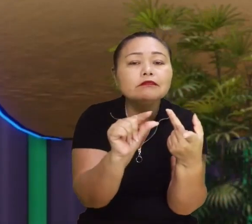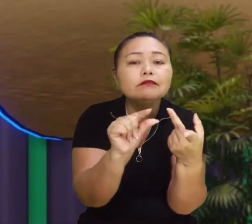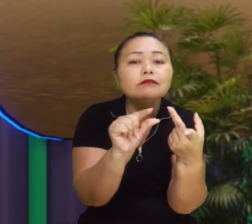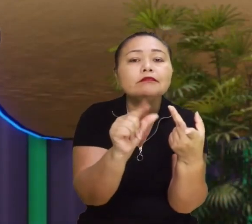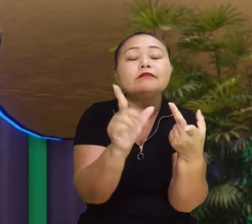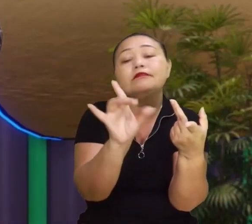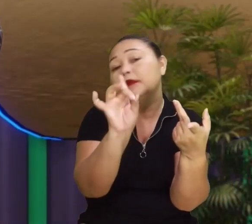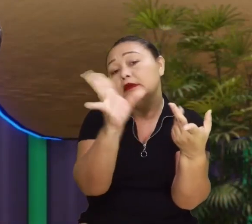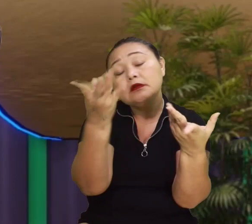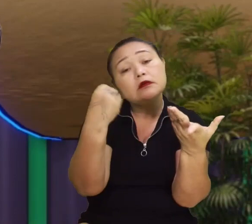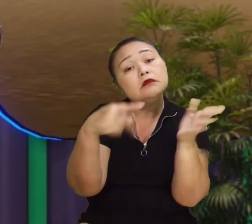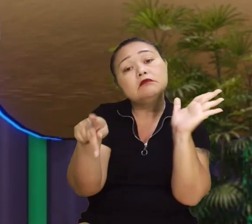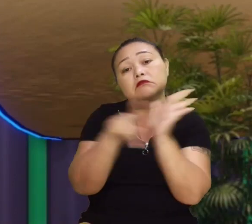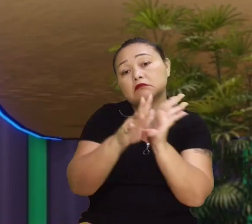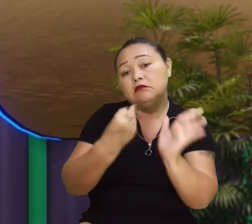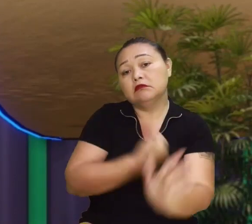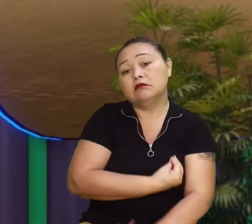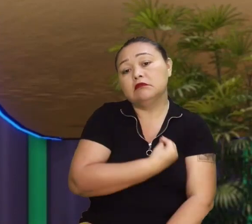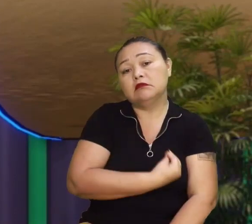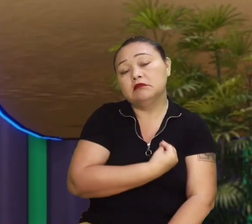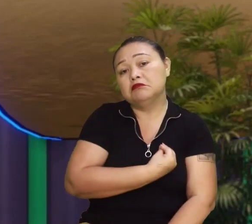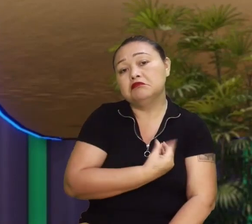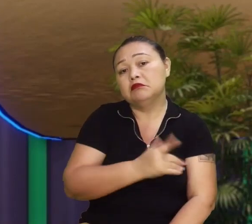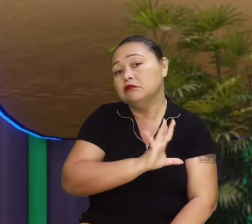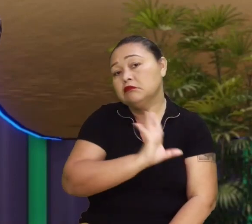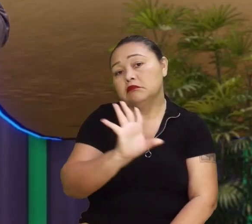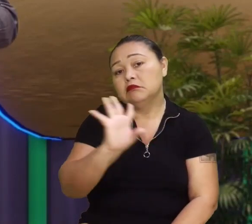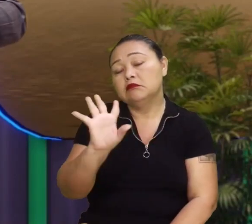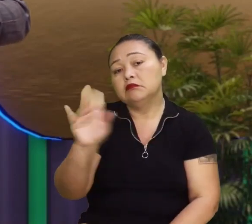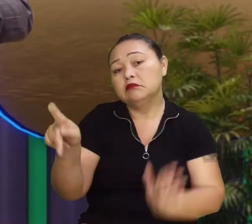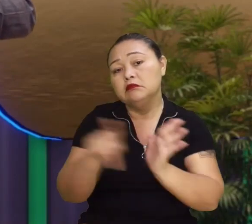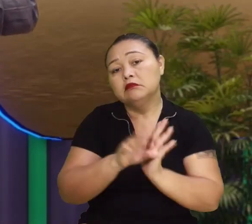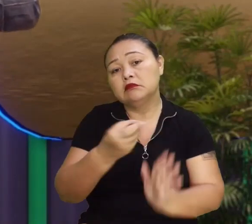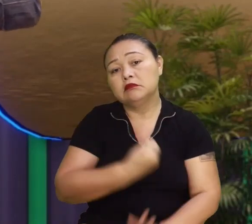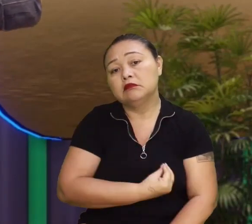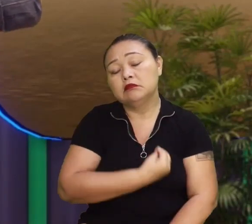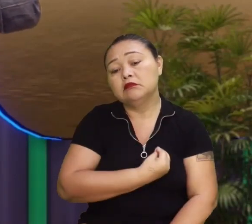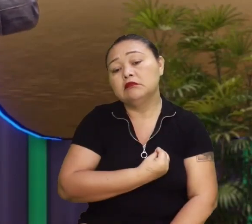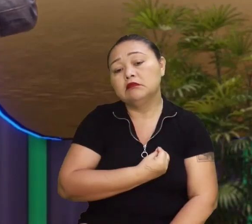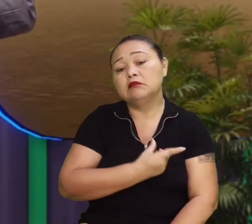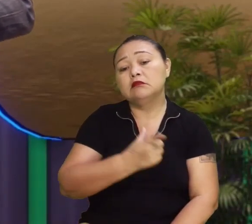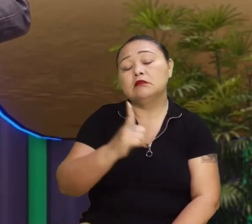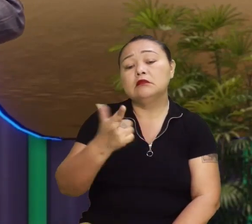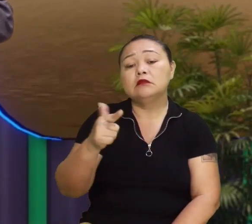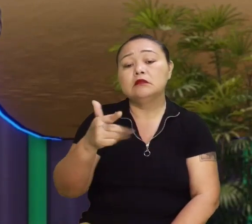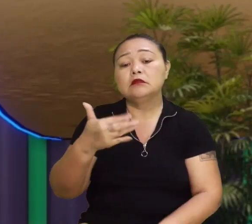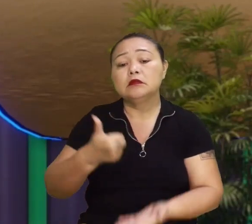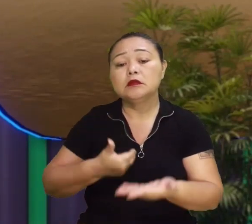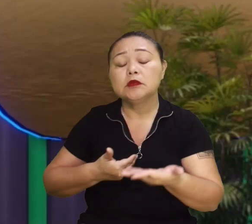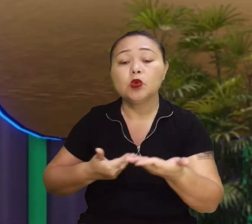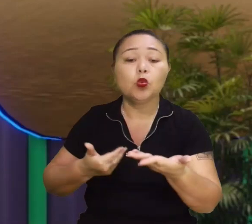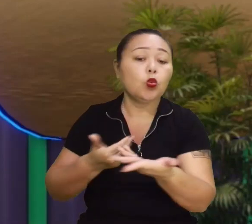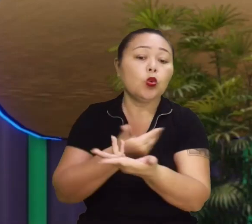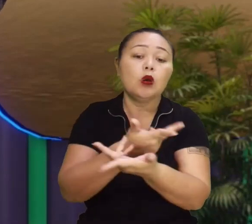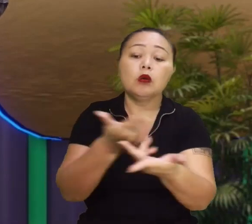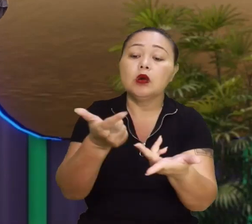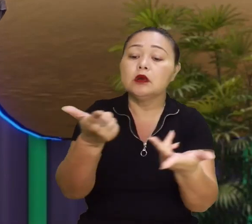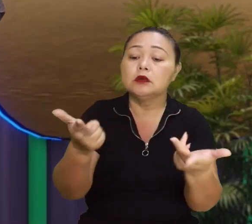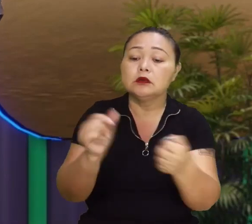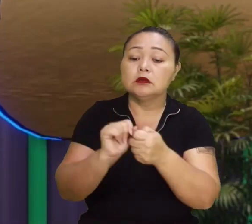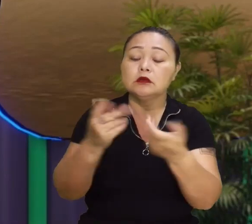para subsistência. Se eu falo que é só para subsistência, deixa de haver dinheiro para fazer outras